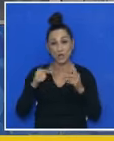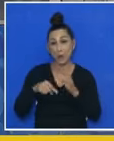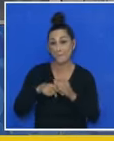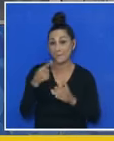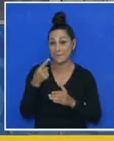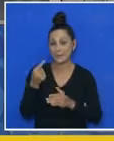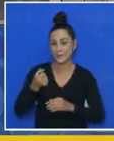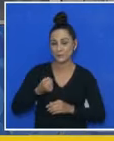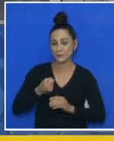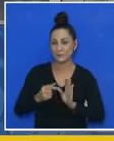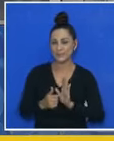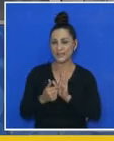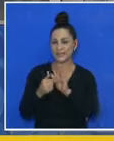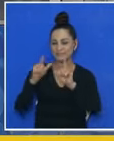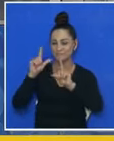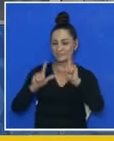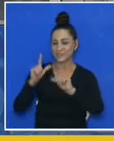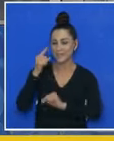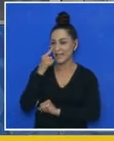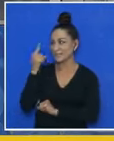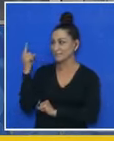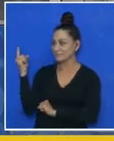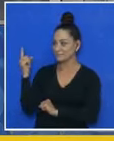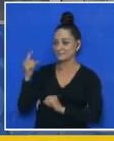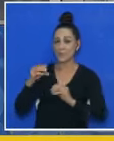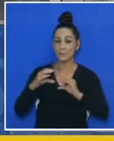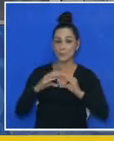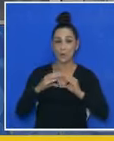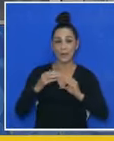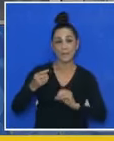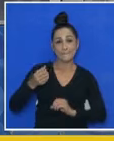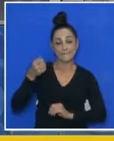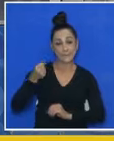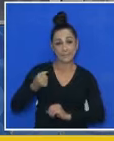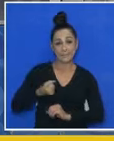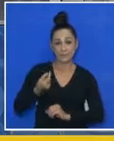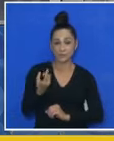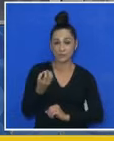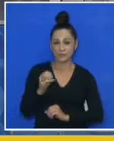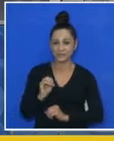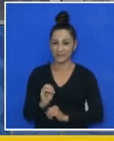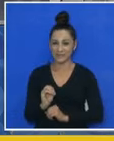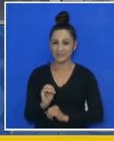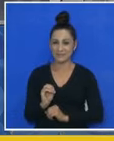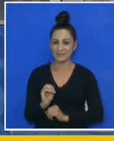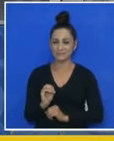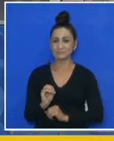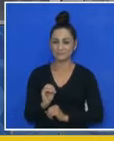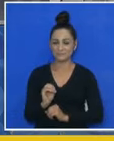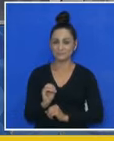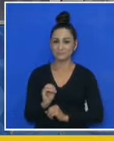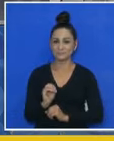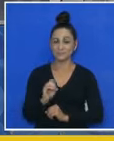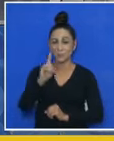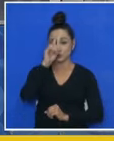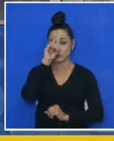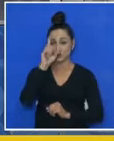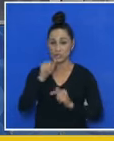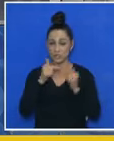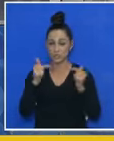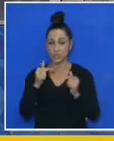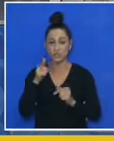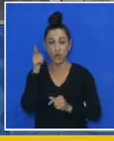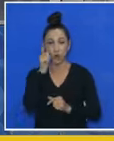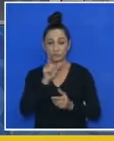primeiro número está na tela. Bola branca, número 10. Branca, 10. No dia de sorte, você